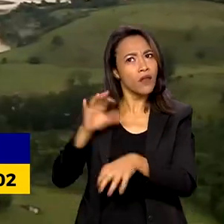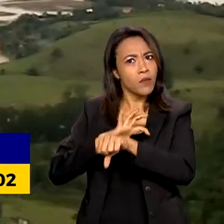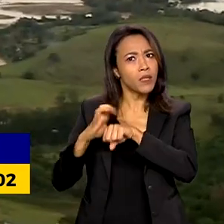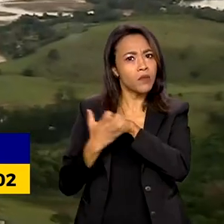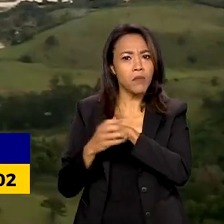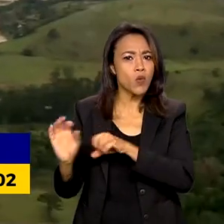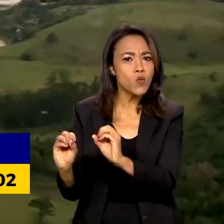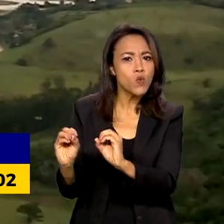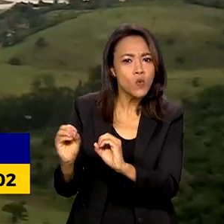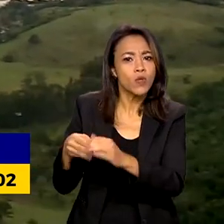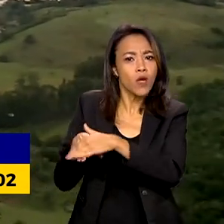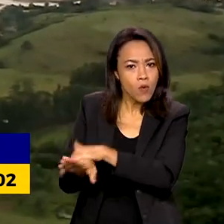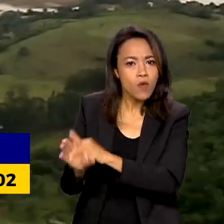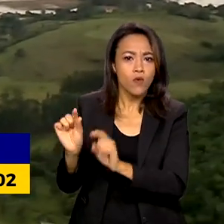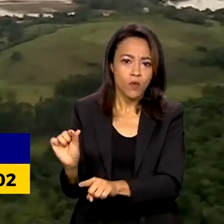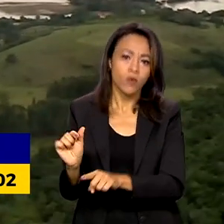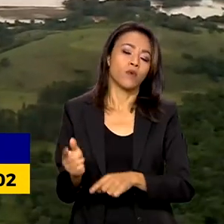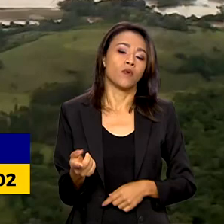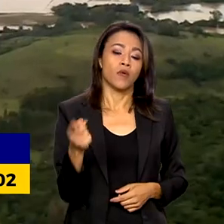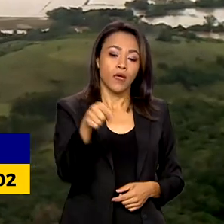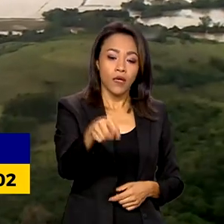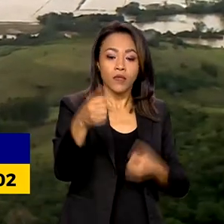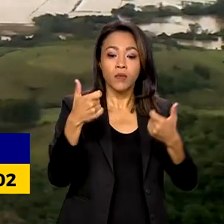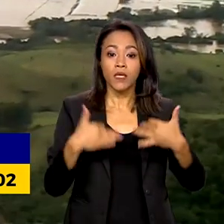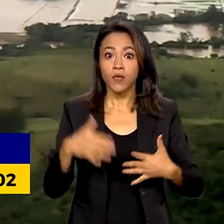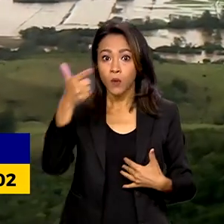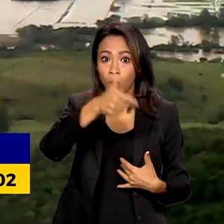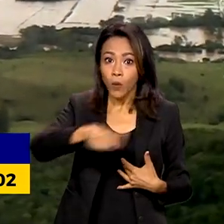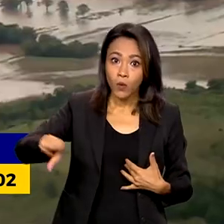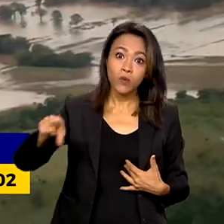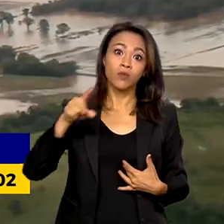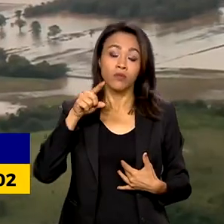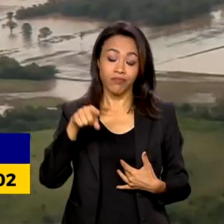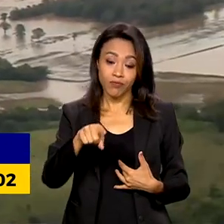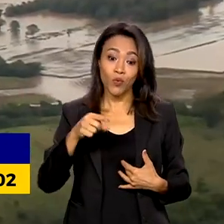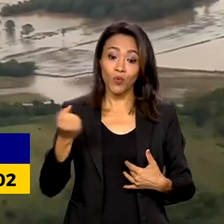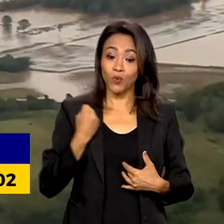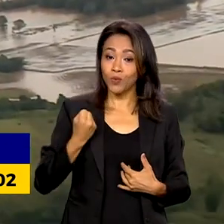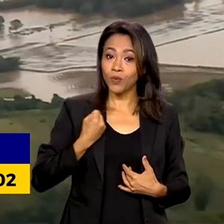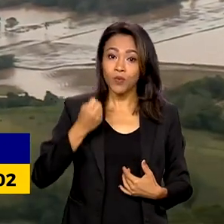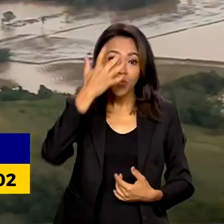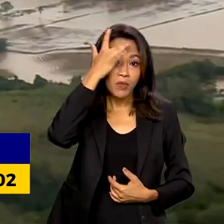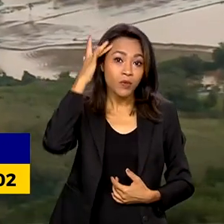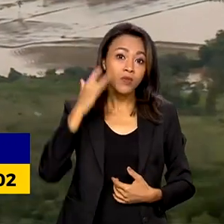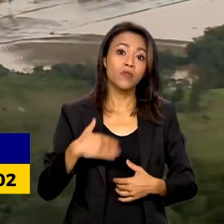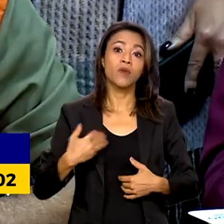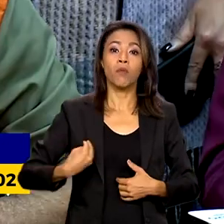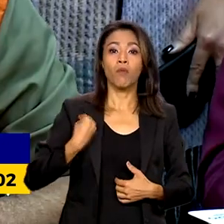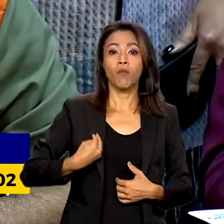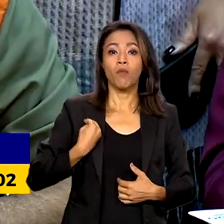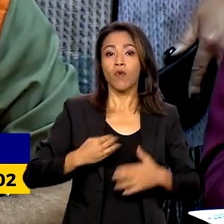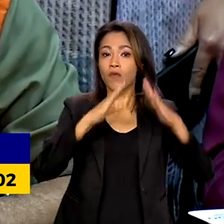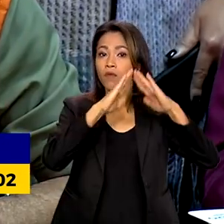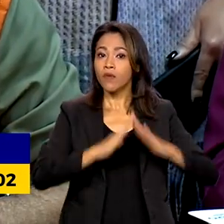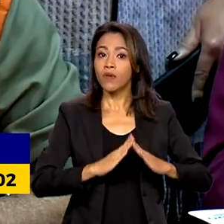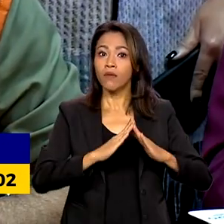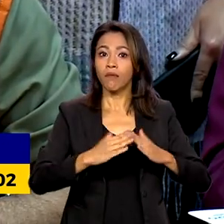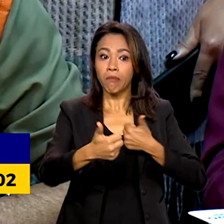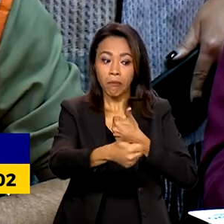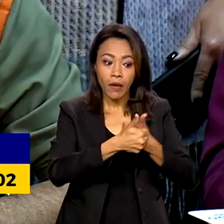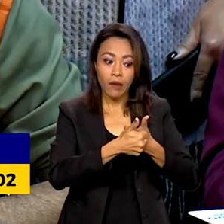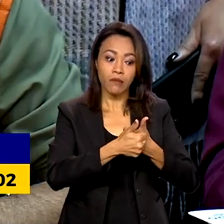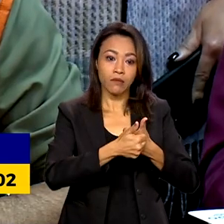Um dos motivos que ampliou a tragédia é o aumento do número de pessoas vivendo em áreas de risco. O El Niño